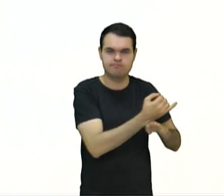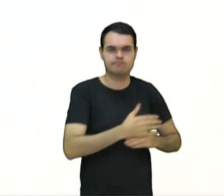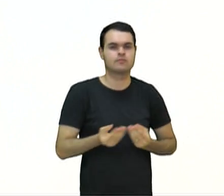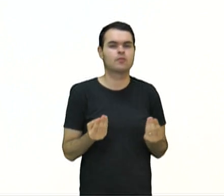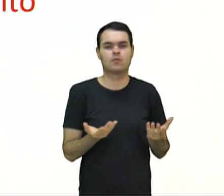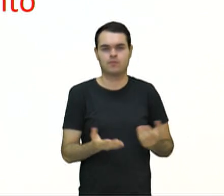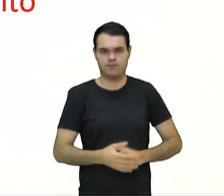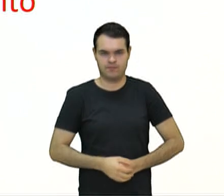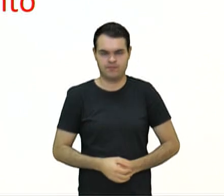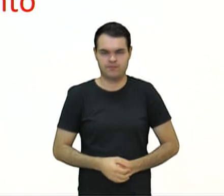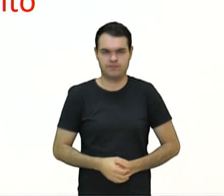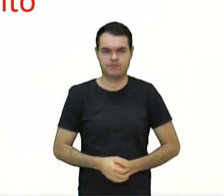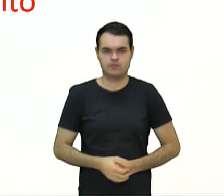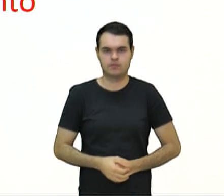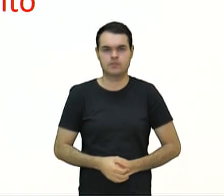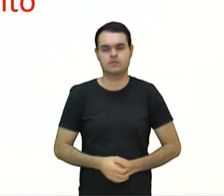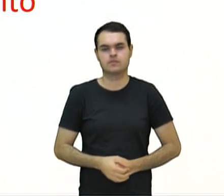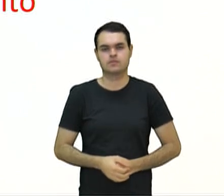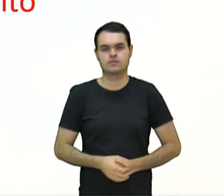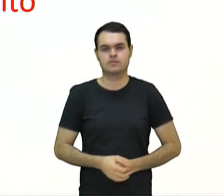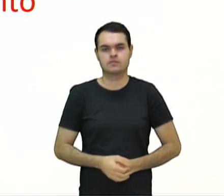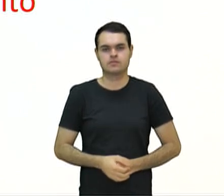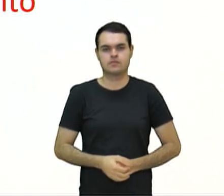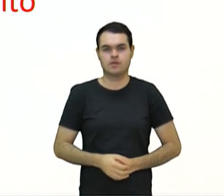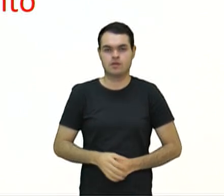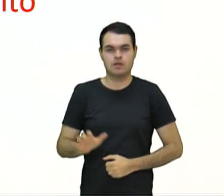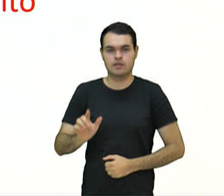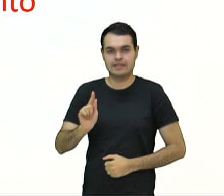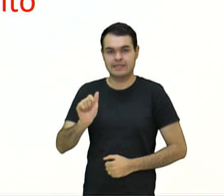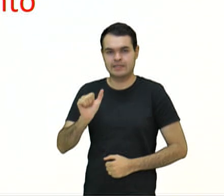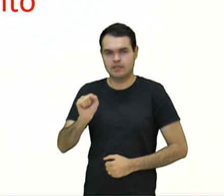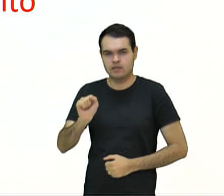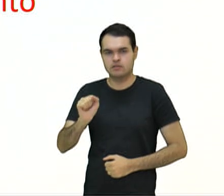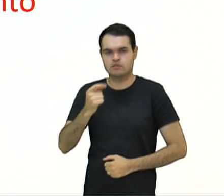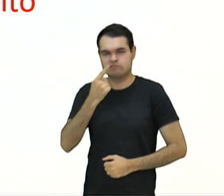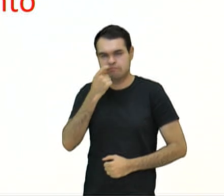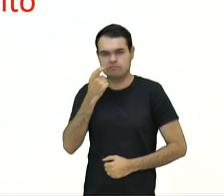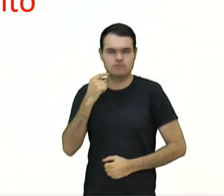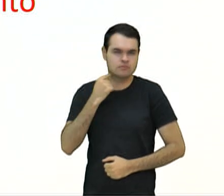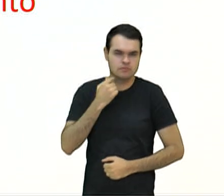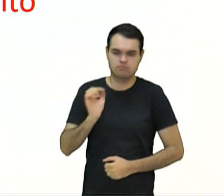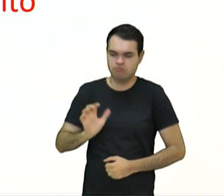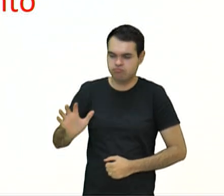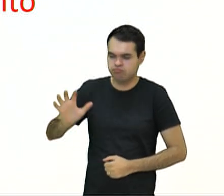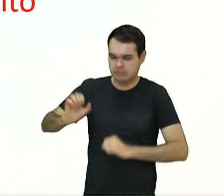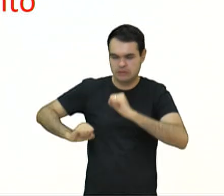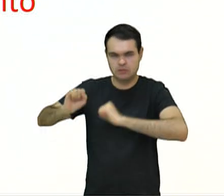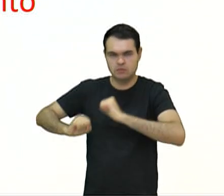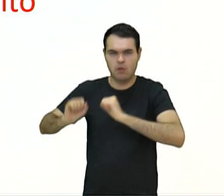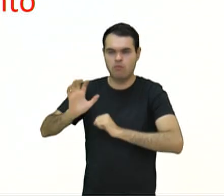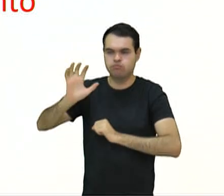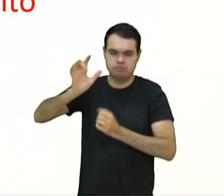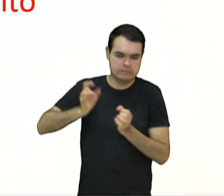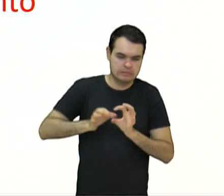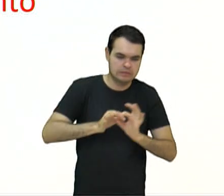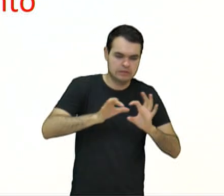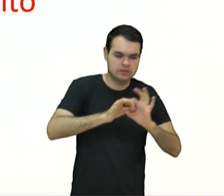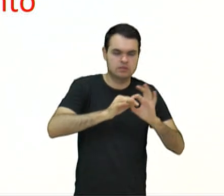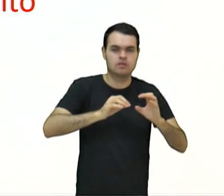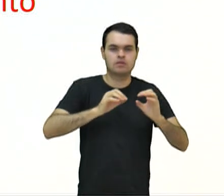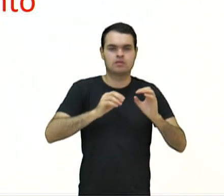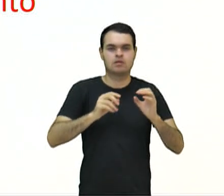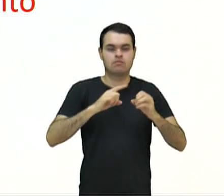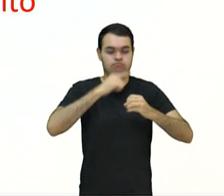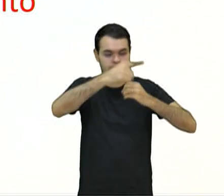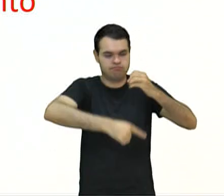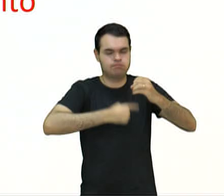resposta. A emissão de gases poluentes pela indústria, tendo como consequência o aquecimento global e